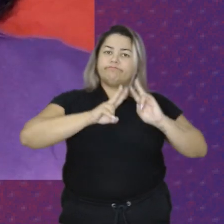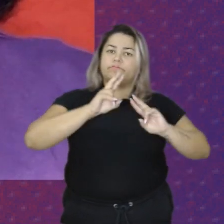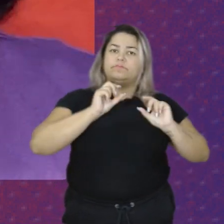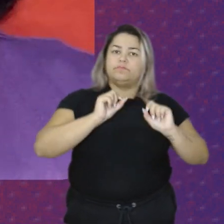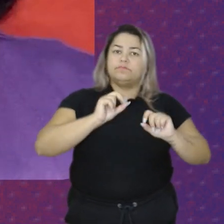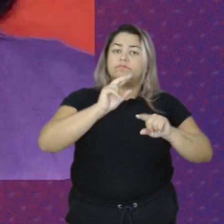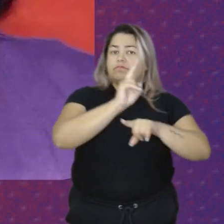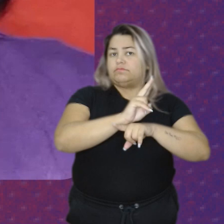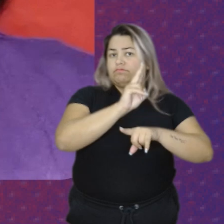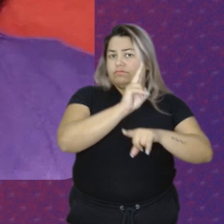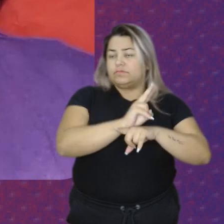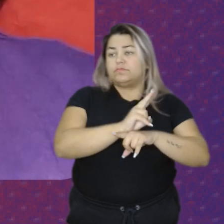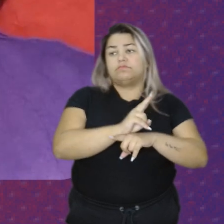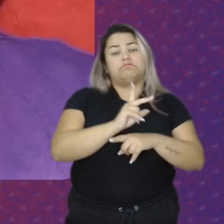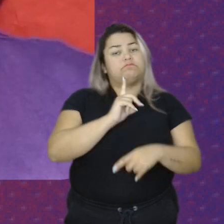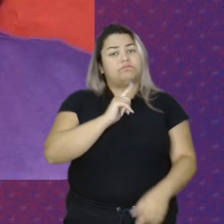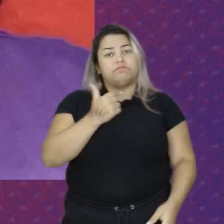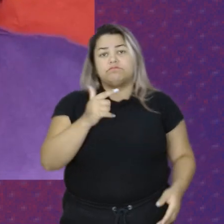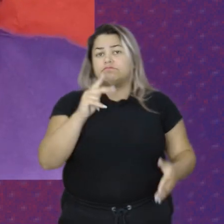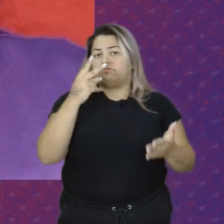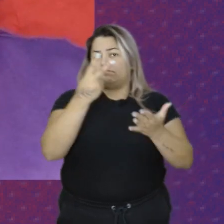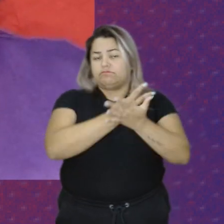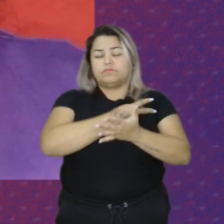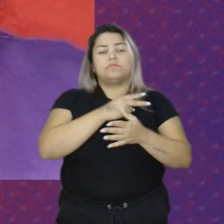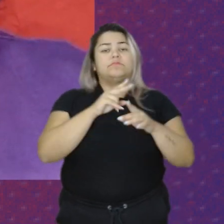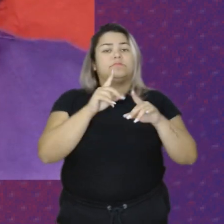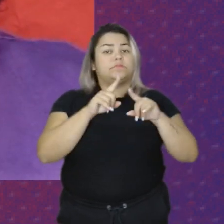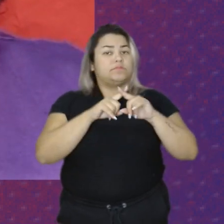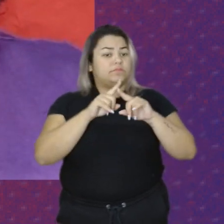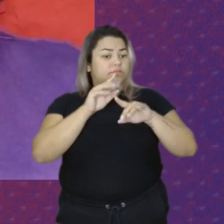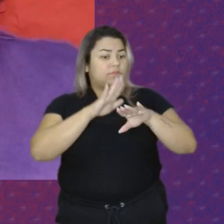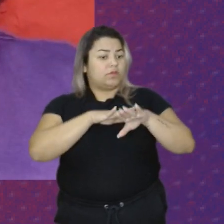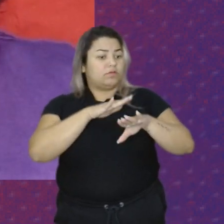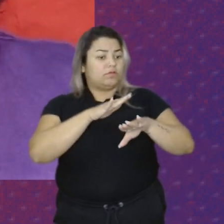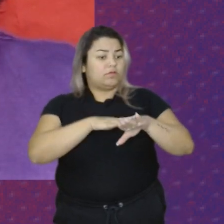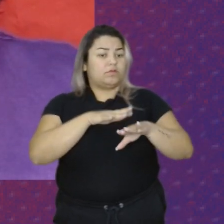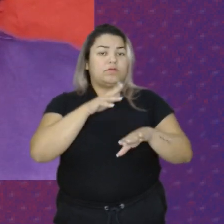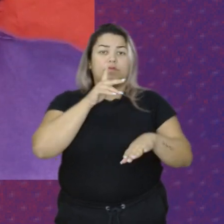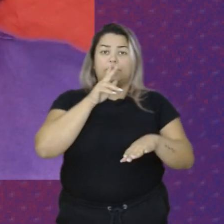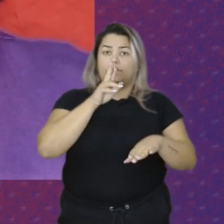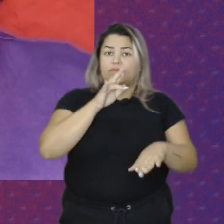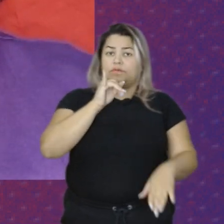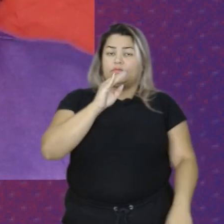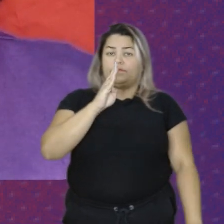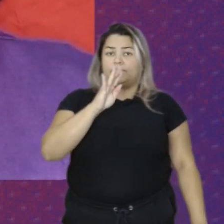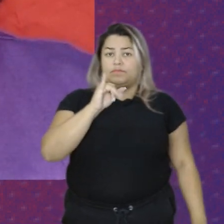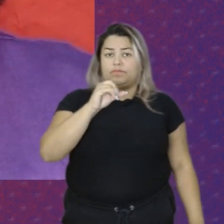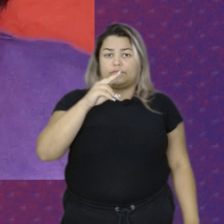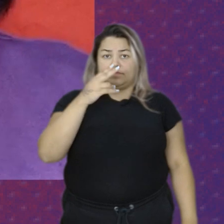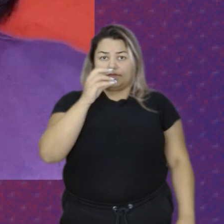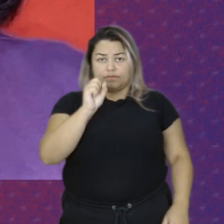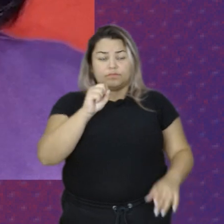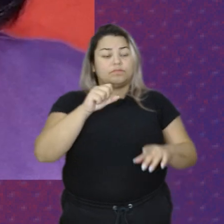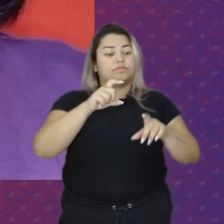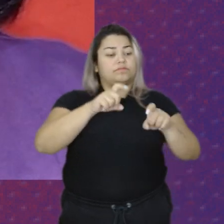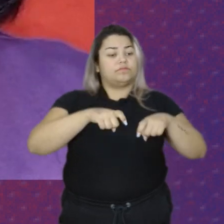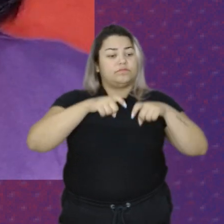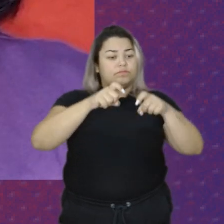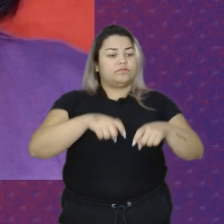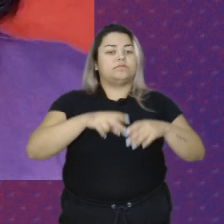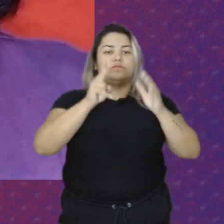tem acontecido, Por mais que os ribeirinhos, os quilombolas, os indígenas, os agricultores